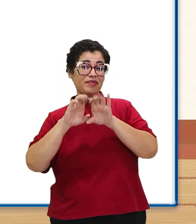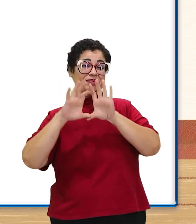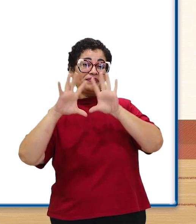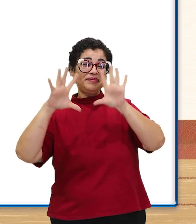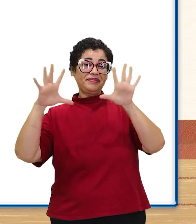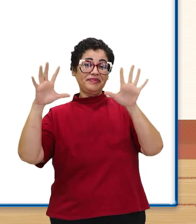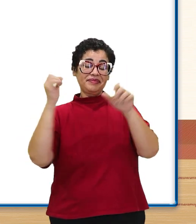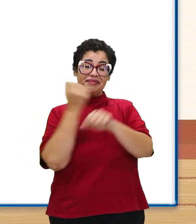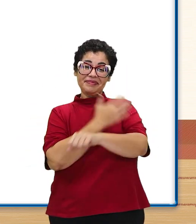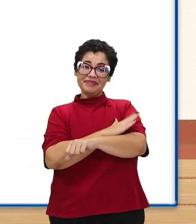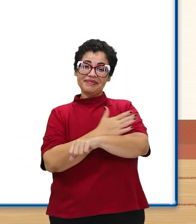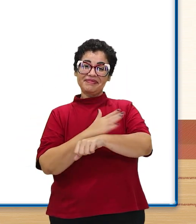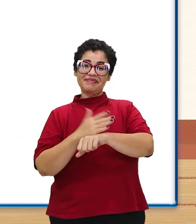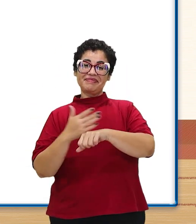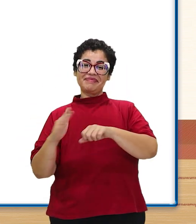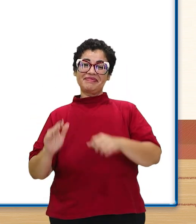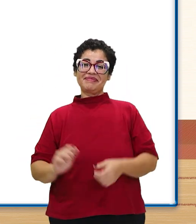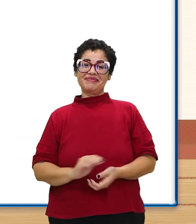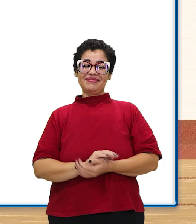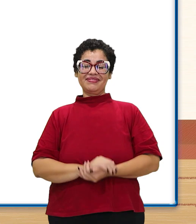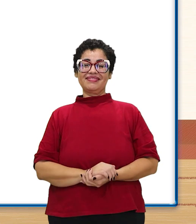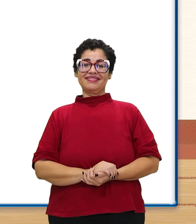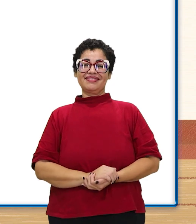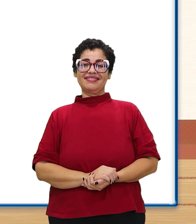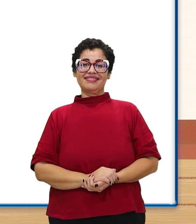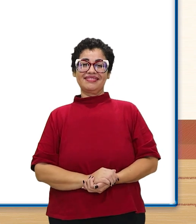lua brilhante